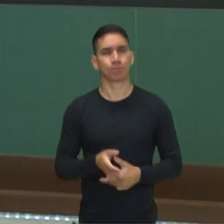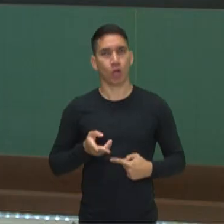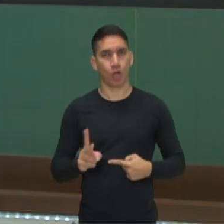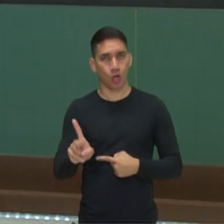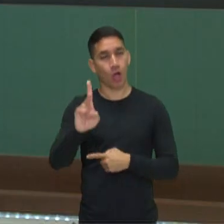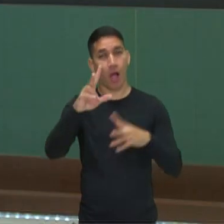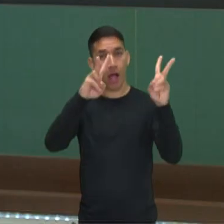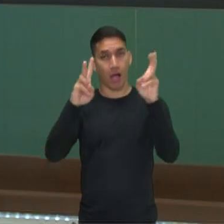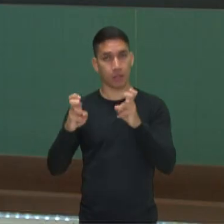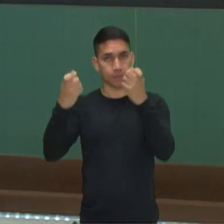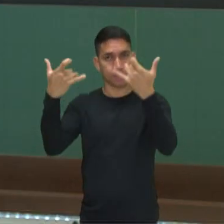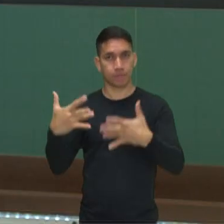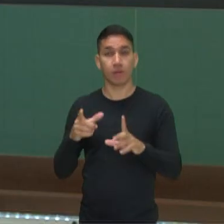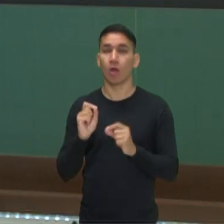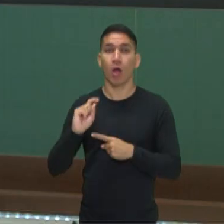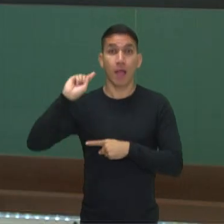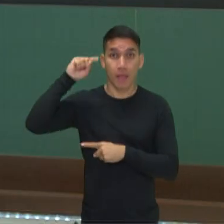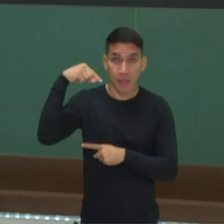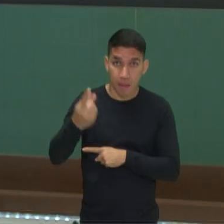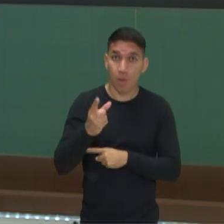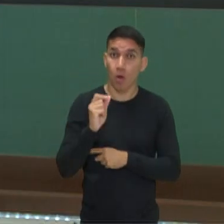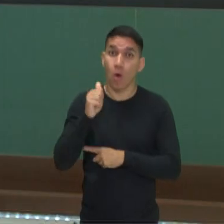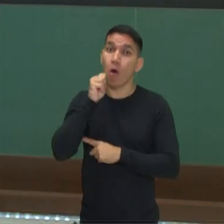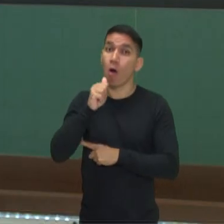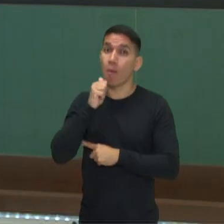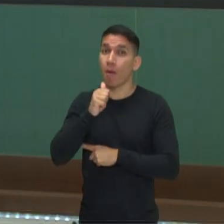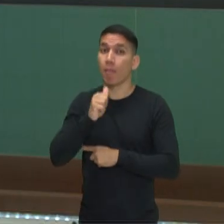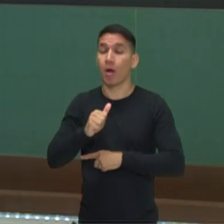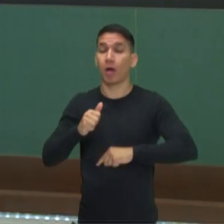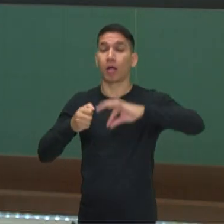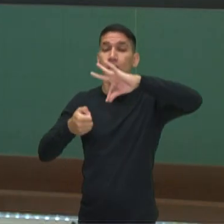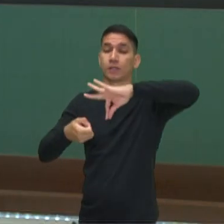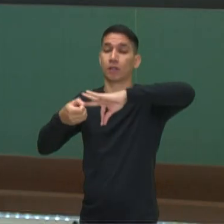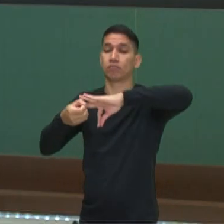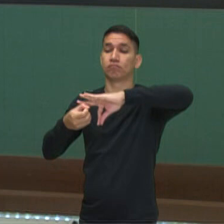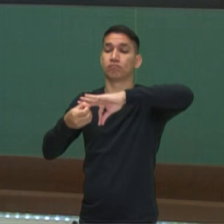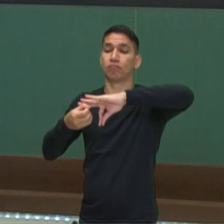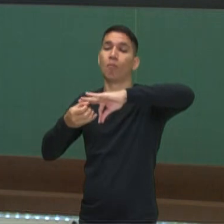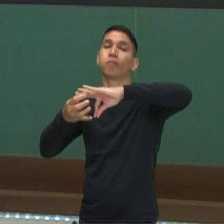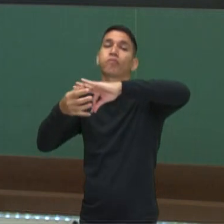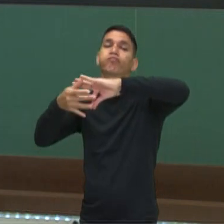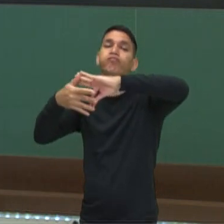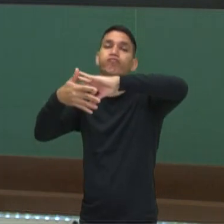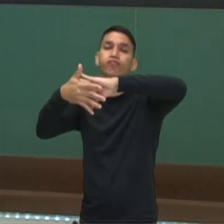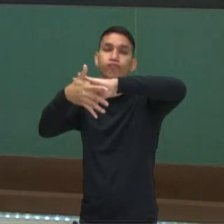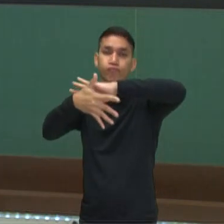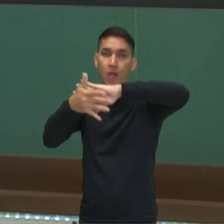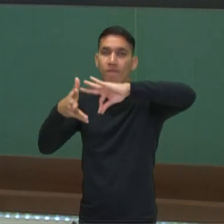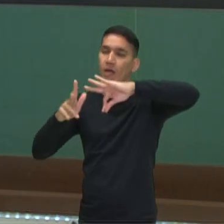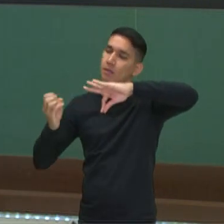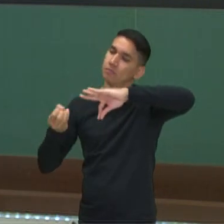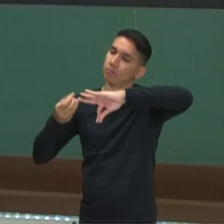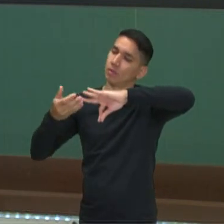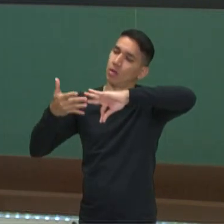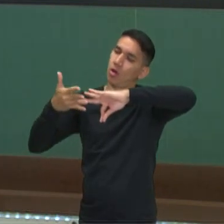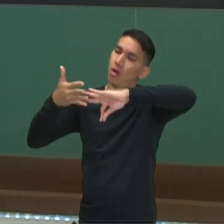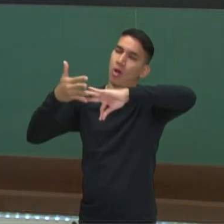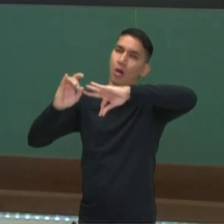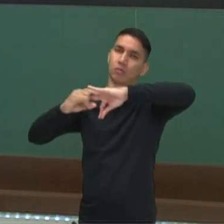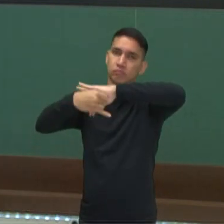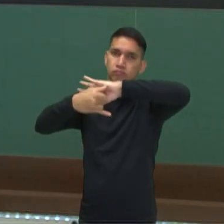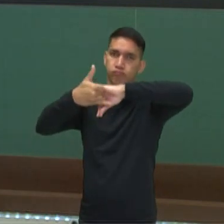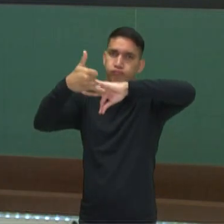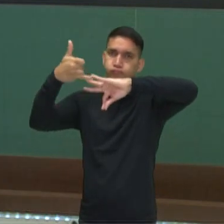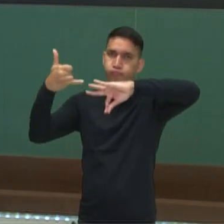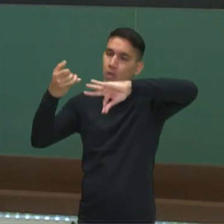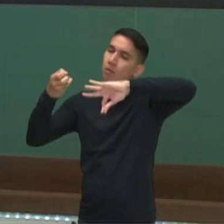Continuando então, depois que a mulher ovula, o ovócito vai seguir em direção à tuba uterina, tá?